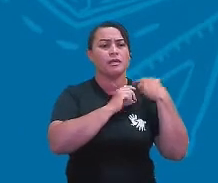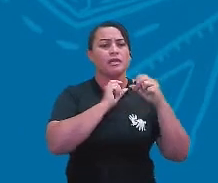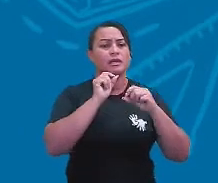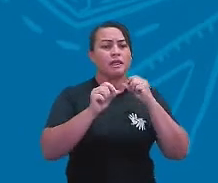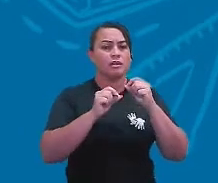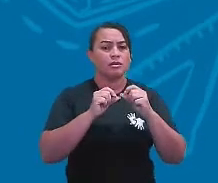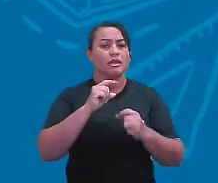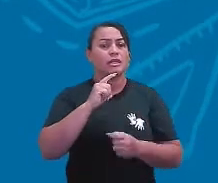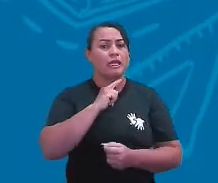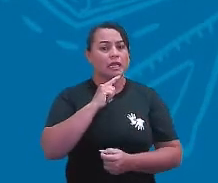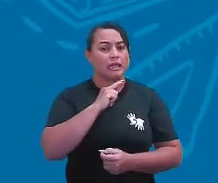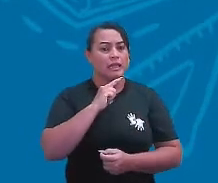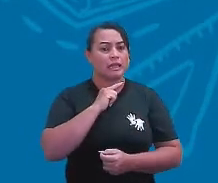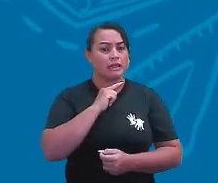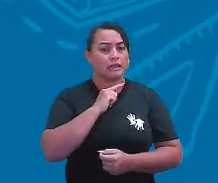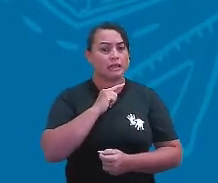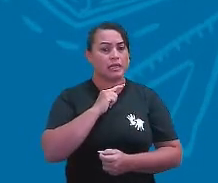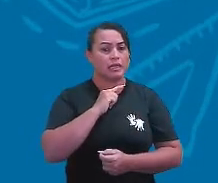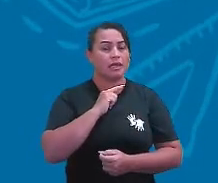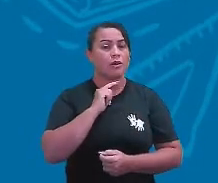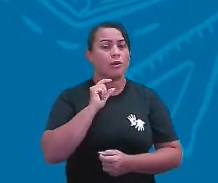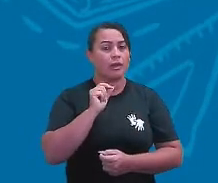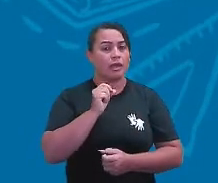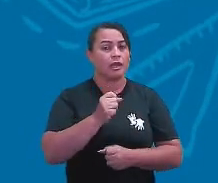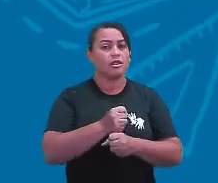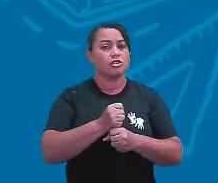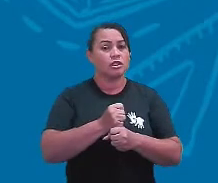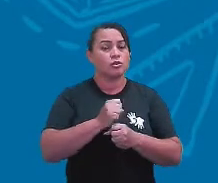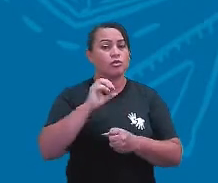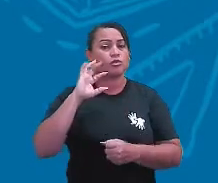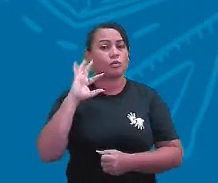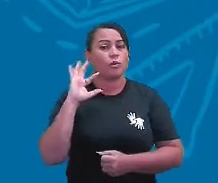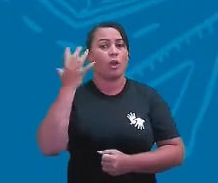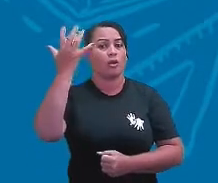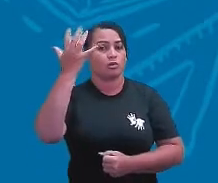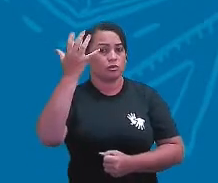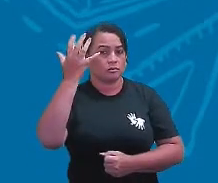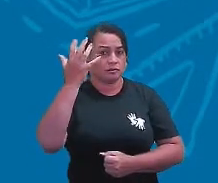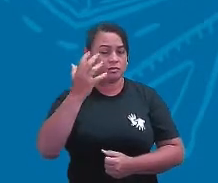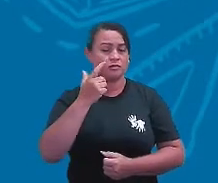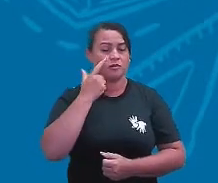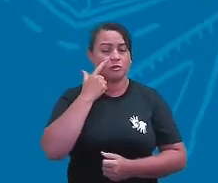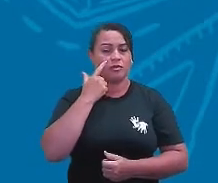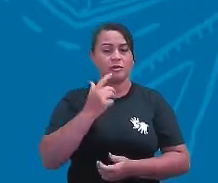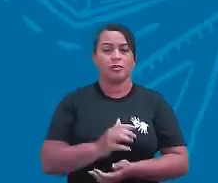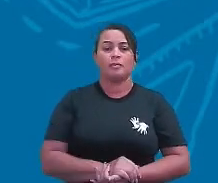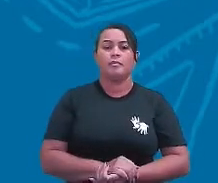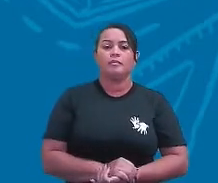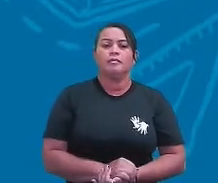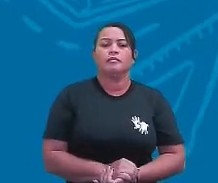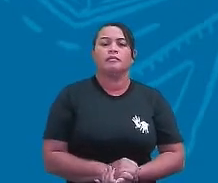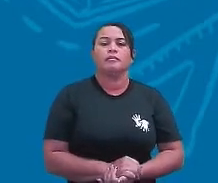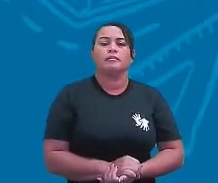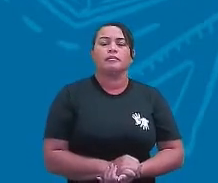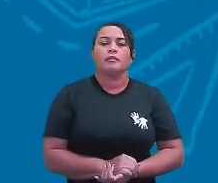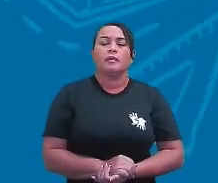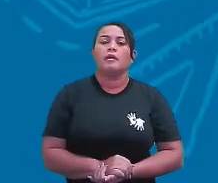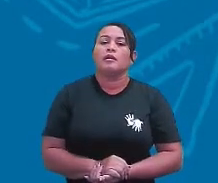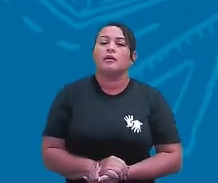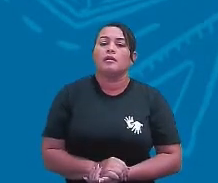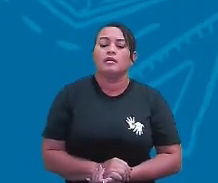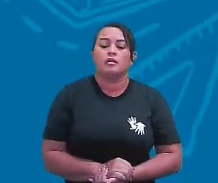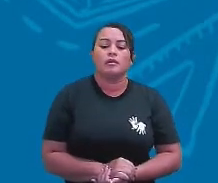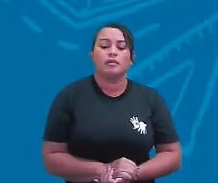pela existência das estações do ano. Beleza? Deu para entender? Vamos seguir. Seguindo então aqui